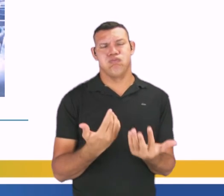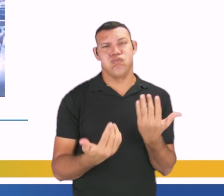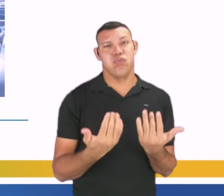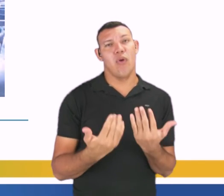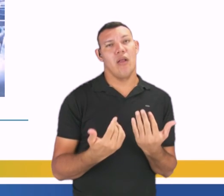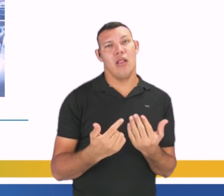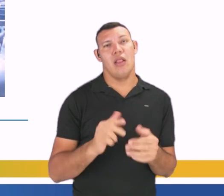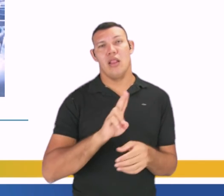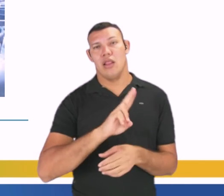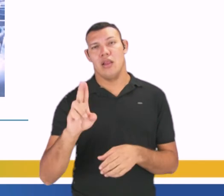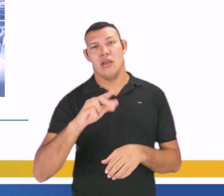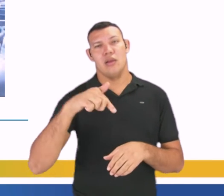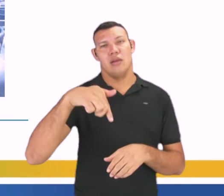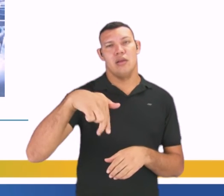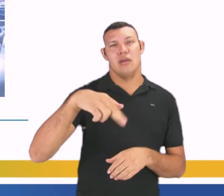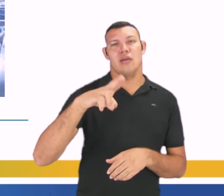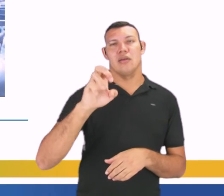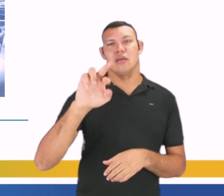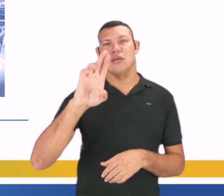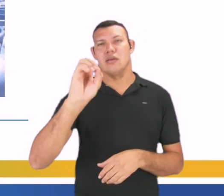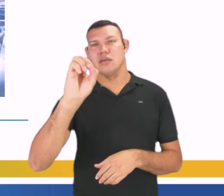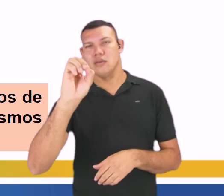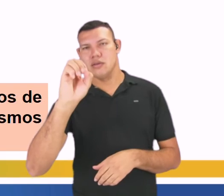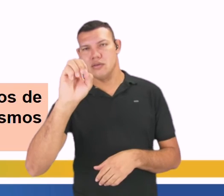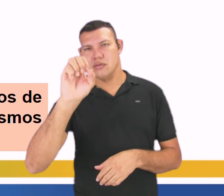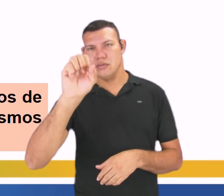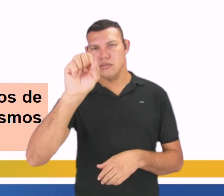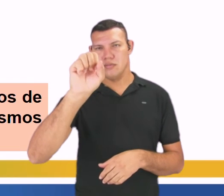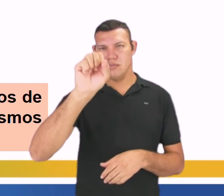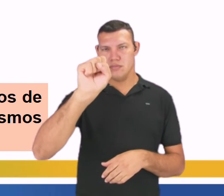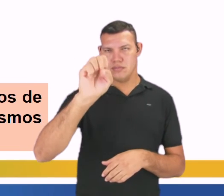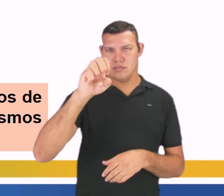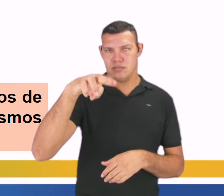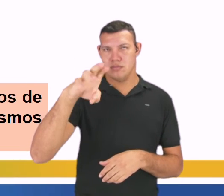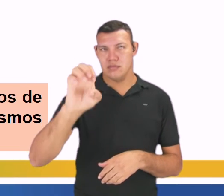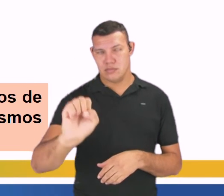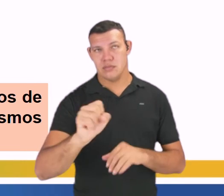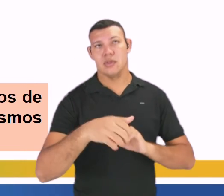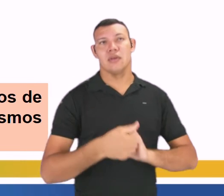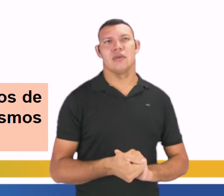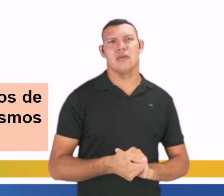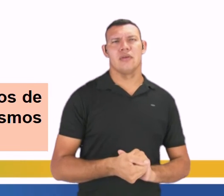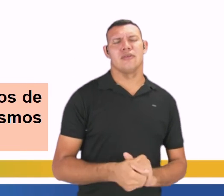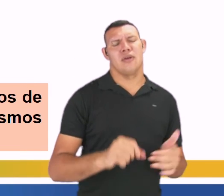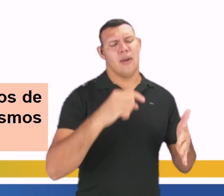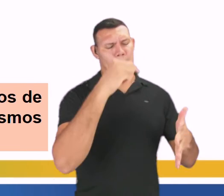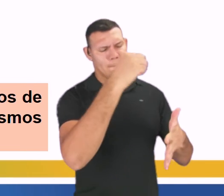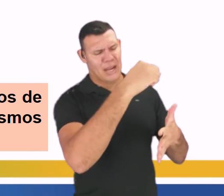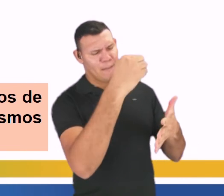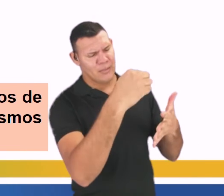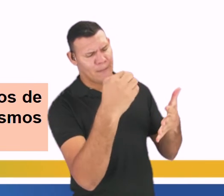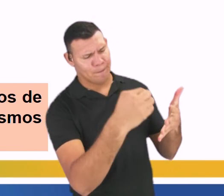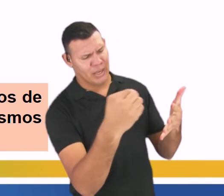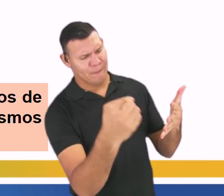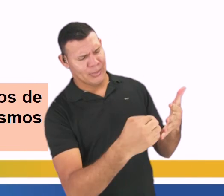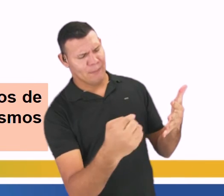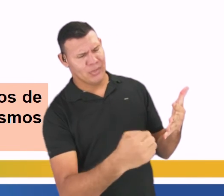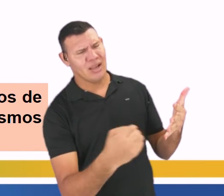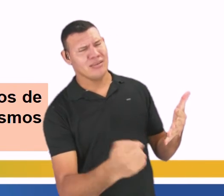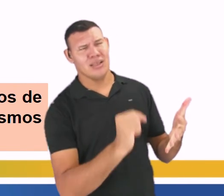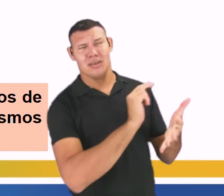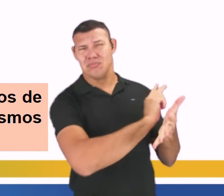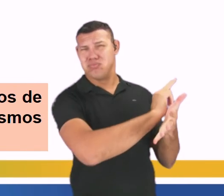querosene, gás liquefeito do petróleo. Nós temos infinitas reações possíveis no nosso dia a